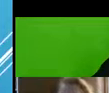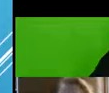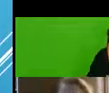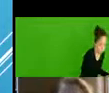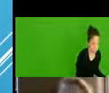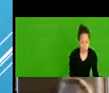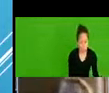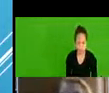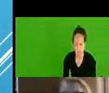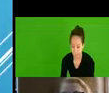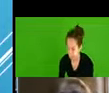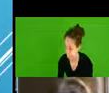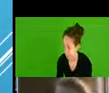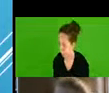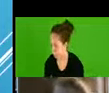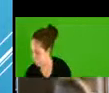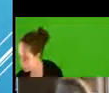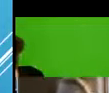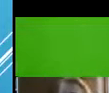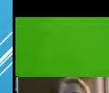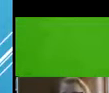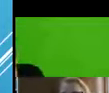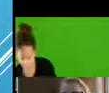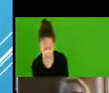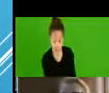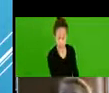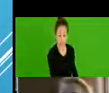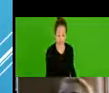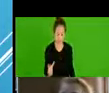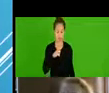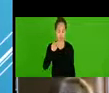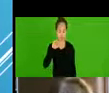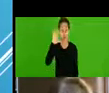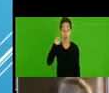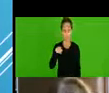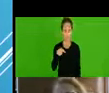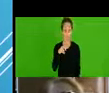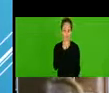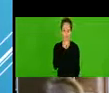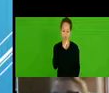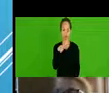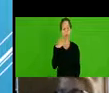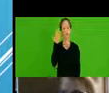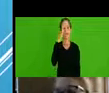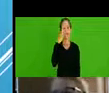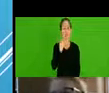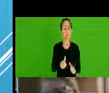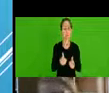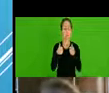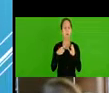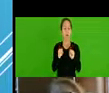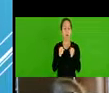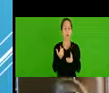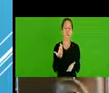aluno, não é? Daquele fenômeno para compreendê-lo melhor. Aí eu posso fazer um estudo de caso